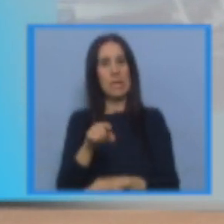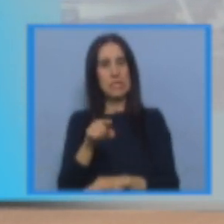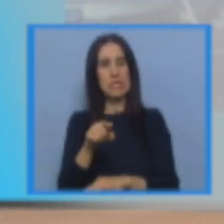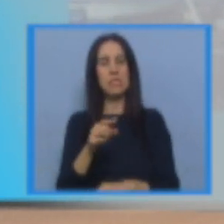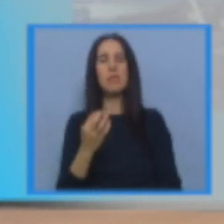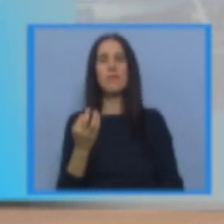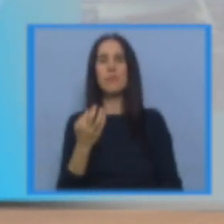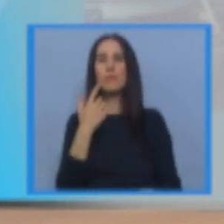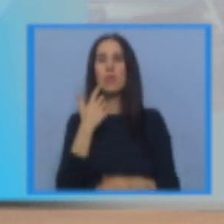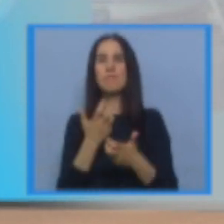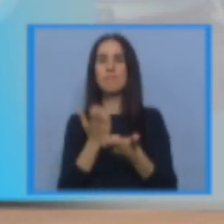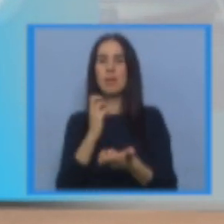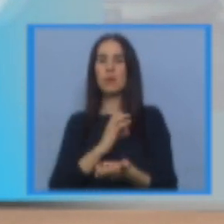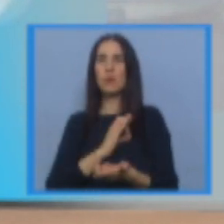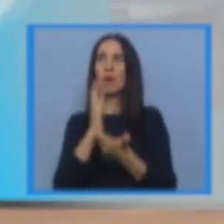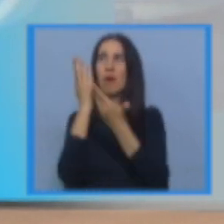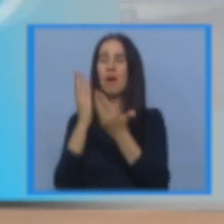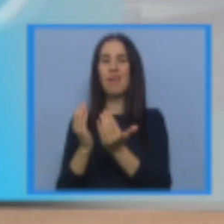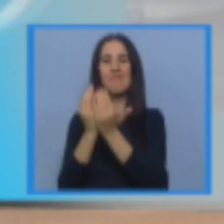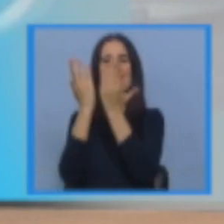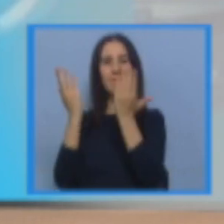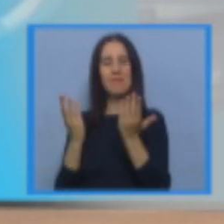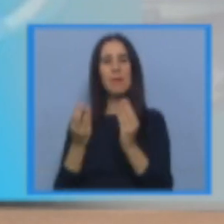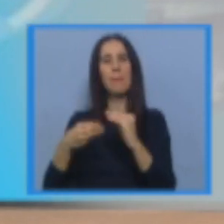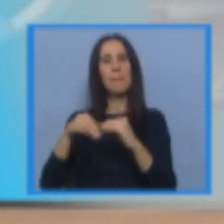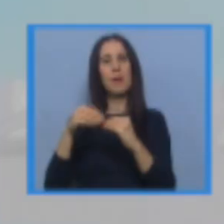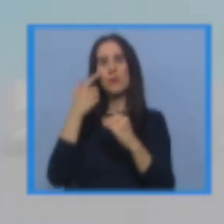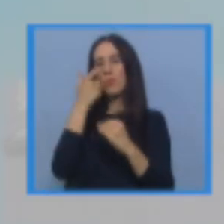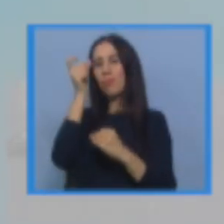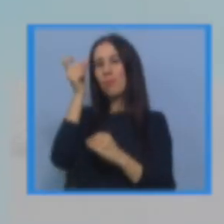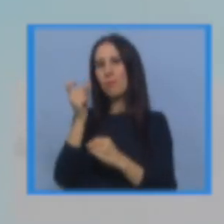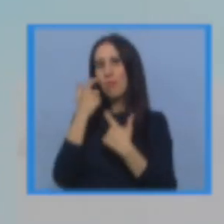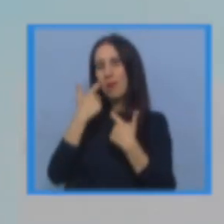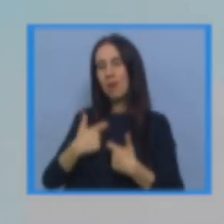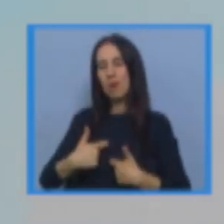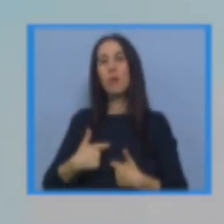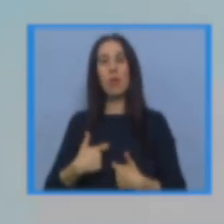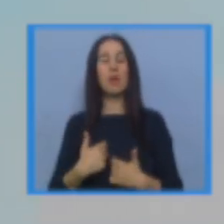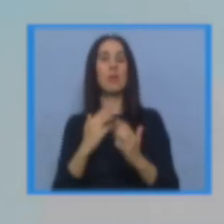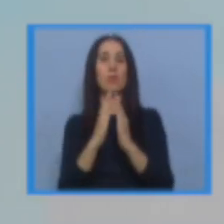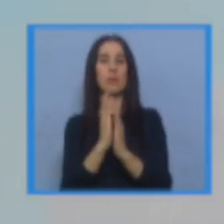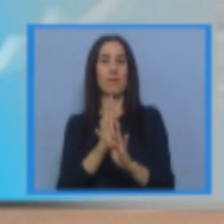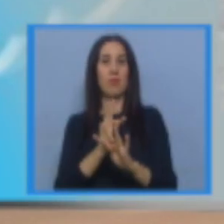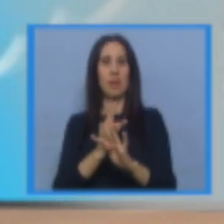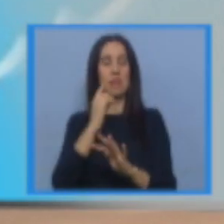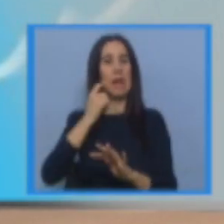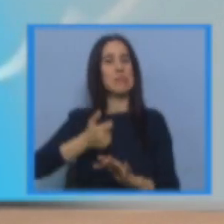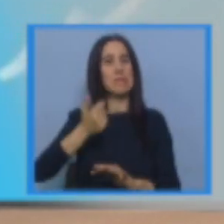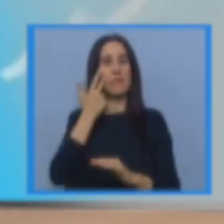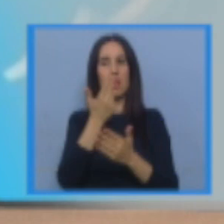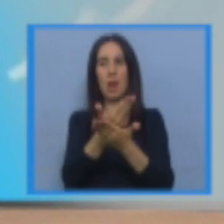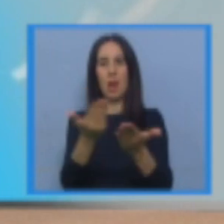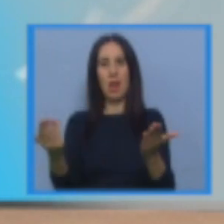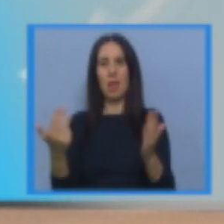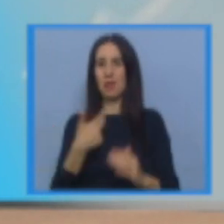sublinhando a divindade do Senhor e ao mesmo tempo a sua humanidade, é uma festa da Eucaristia, portanto nos centra no essencial da vida